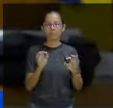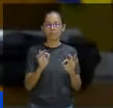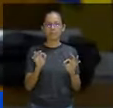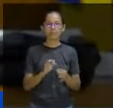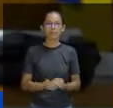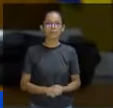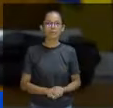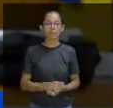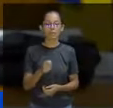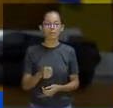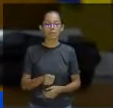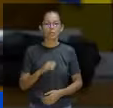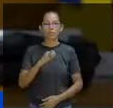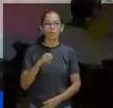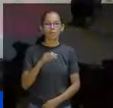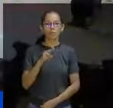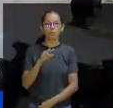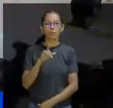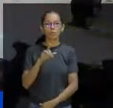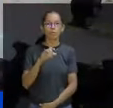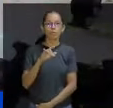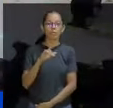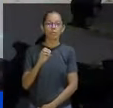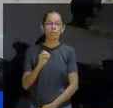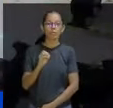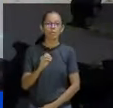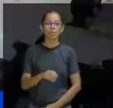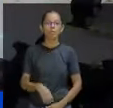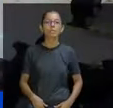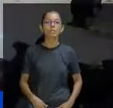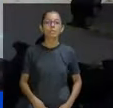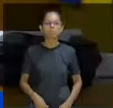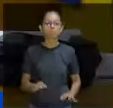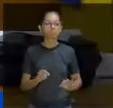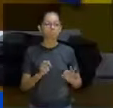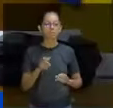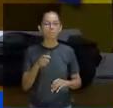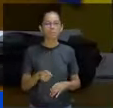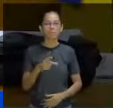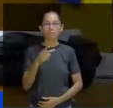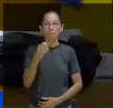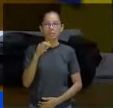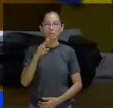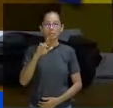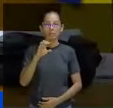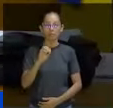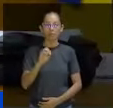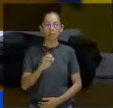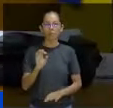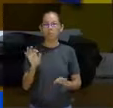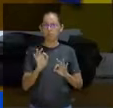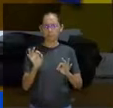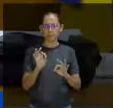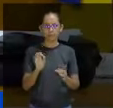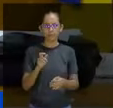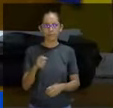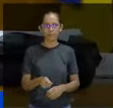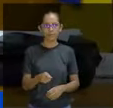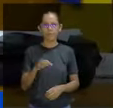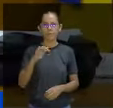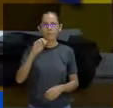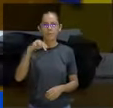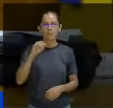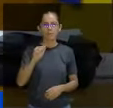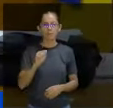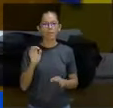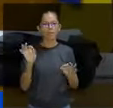Perfeito. Juiz Juscelio Neto? Nenhuma, presidente. Uma juiz Paulo Madeira? Nenhuma, presidente. Uma juíza